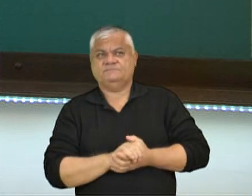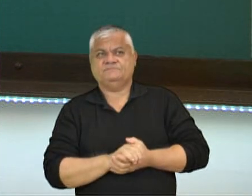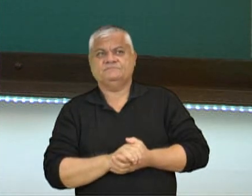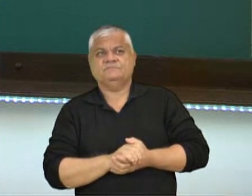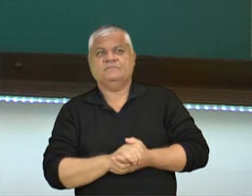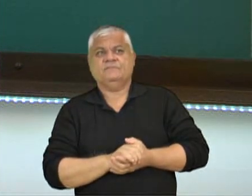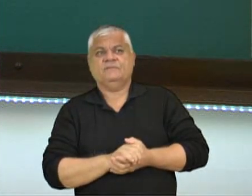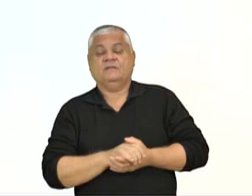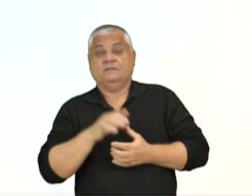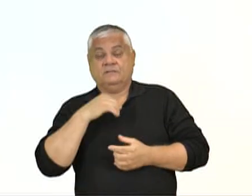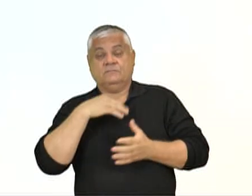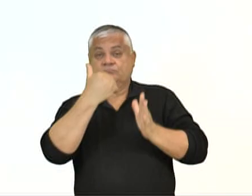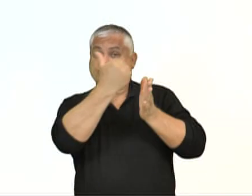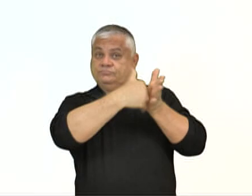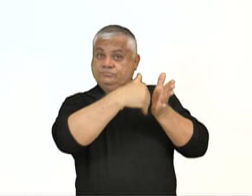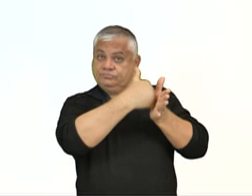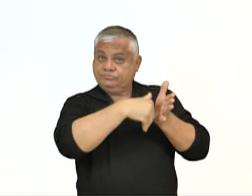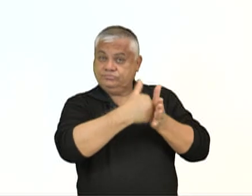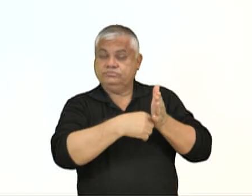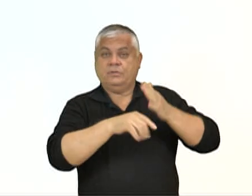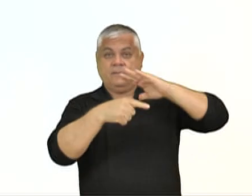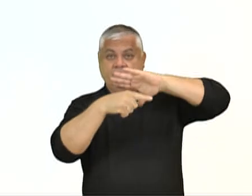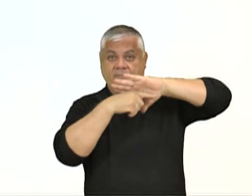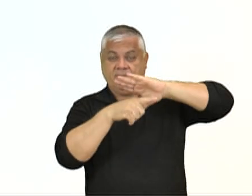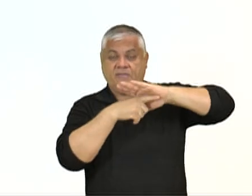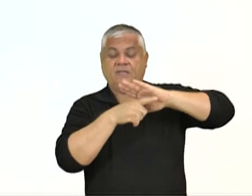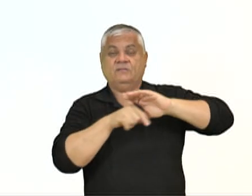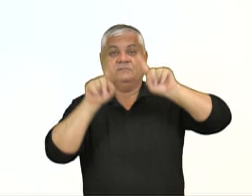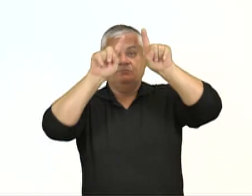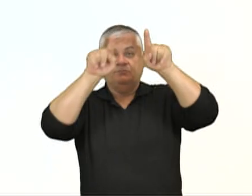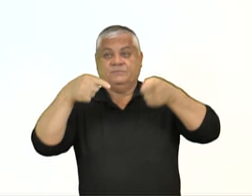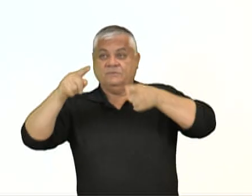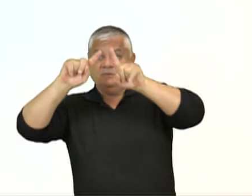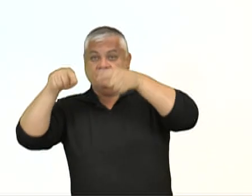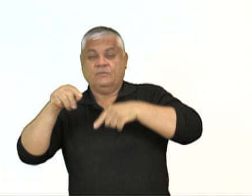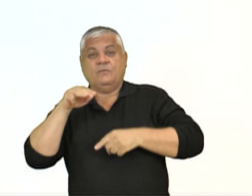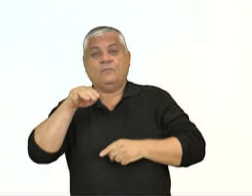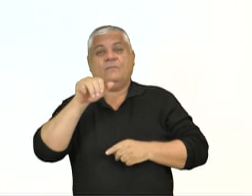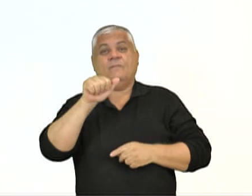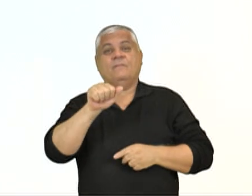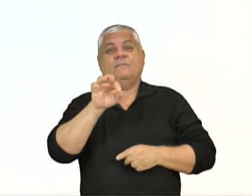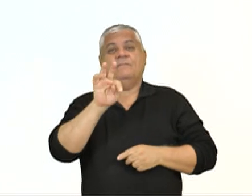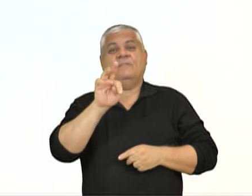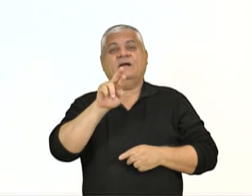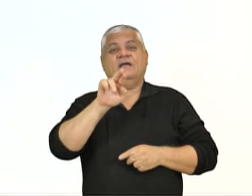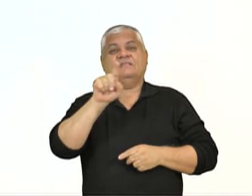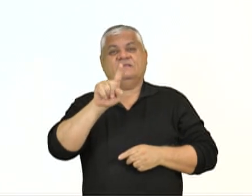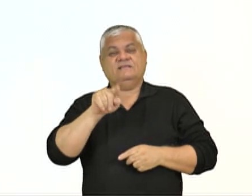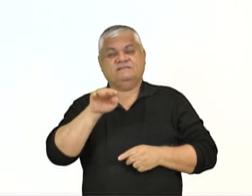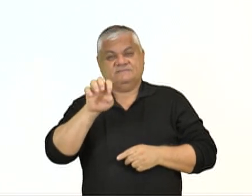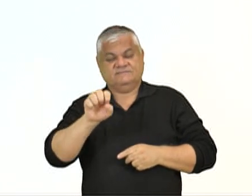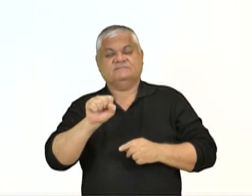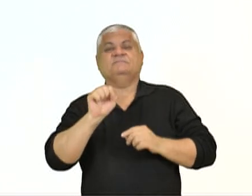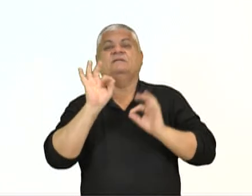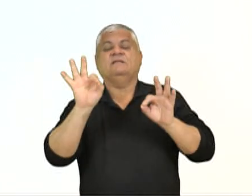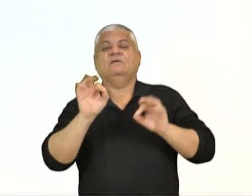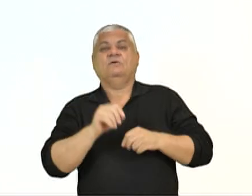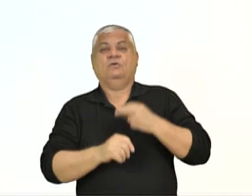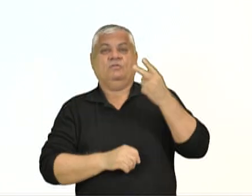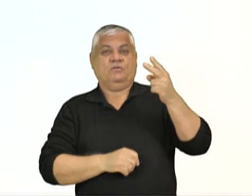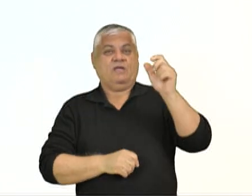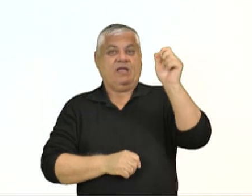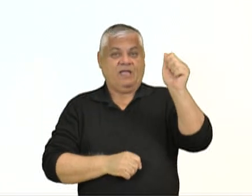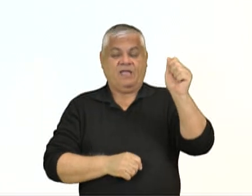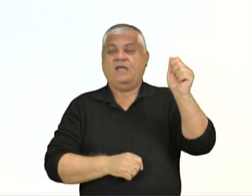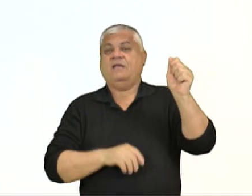Então, subtração com matrizes. Lembrando, né, que sendo A e B duas matrizes do tipo M